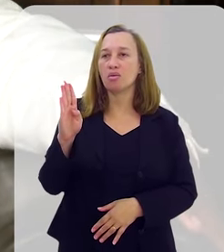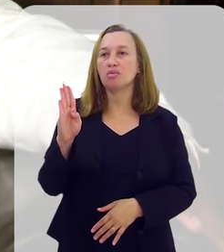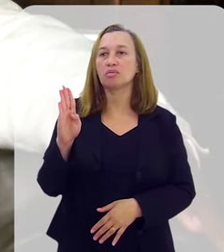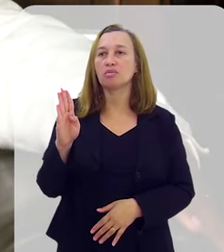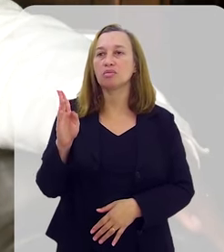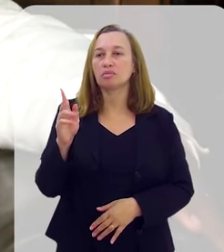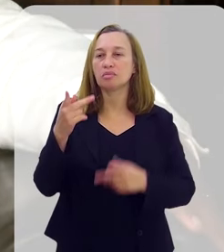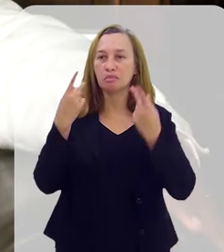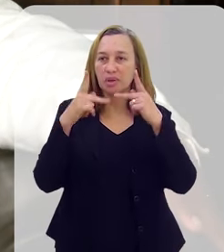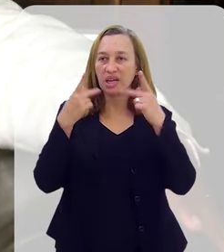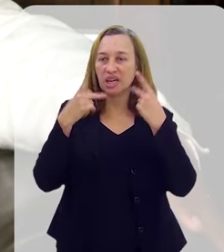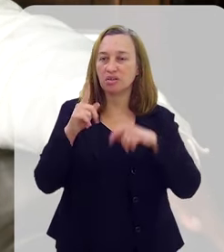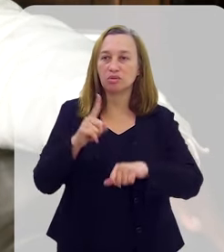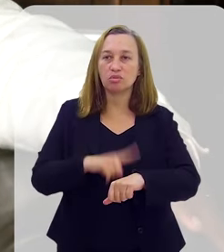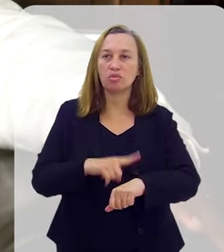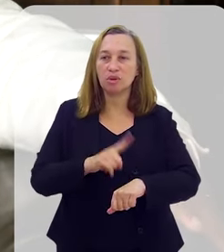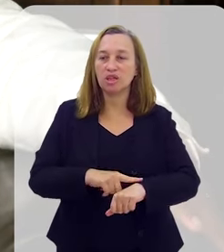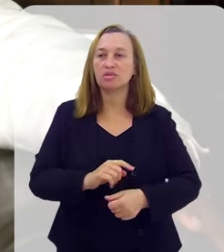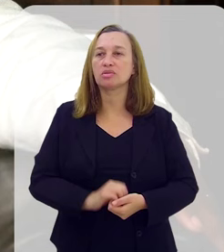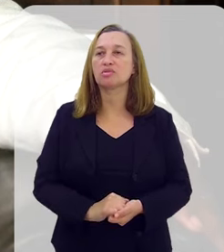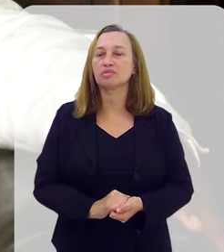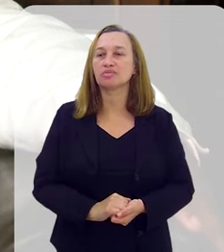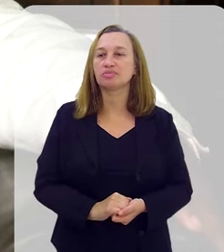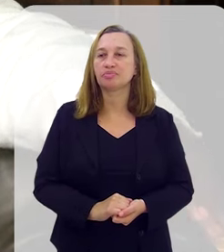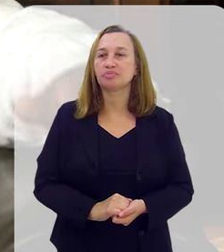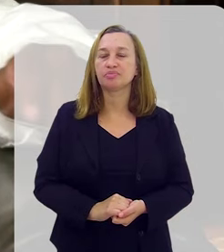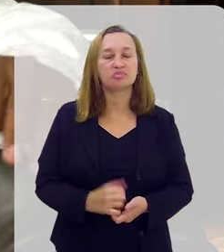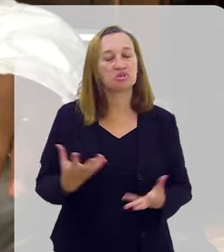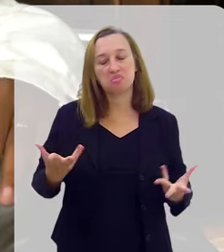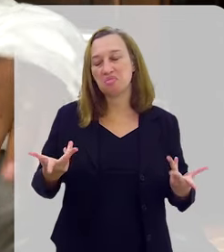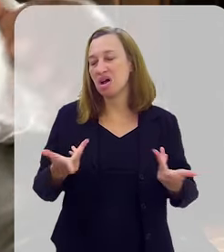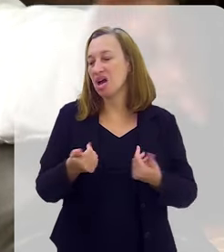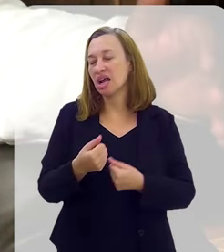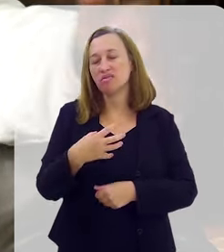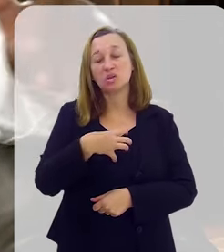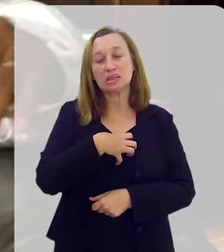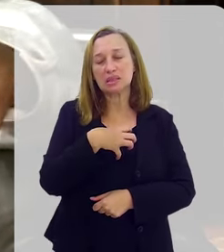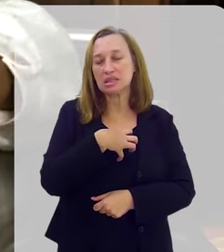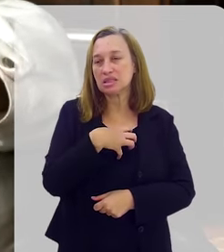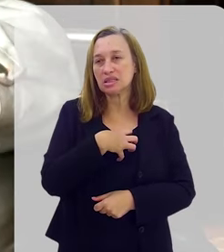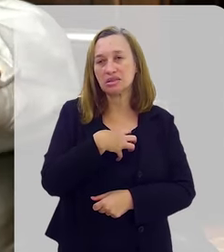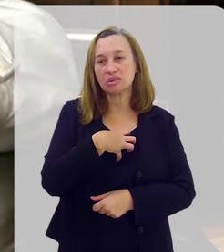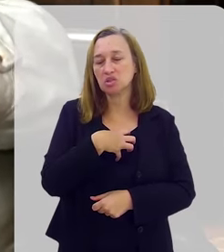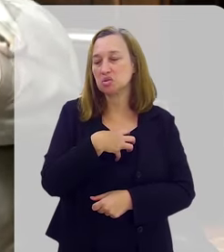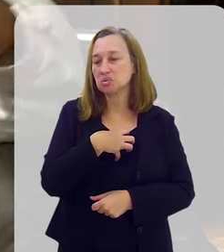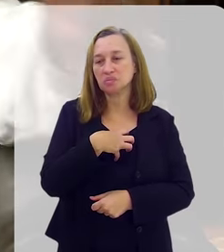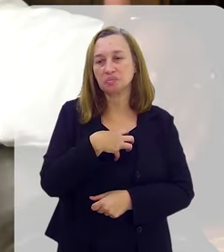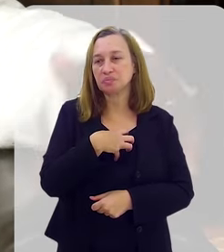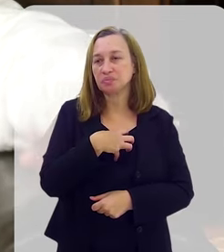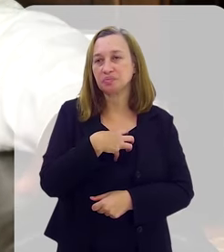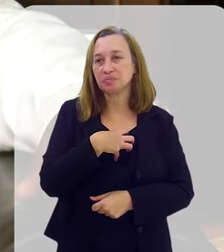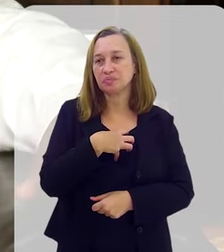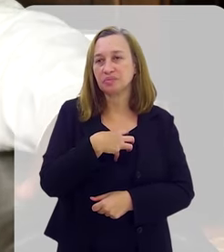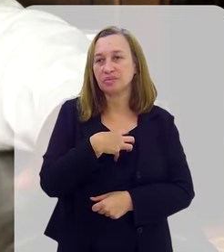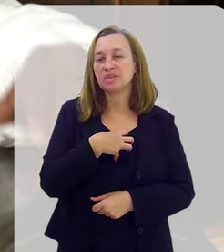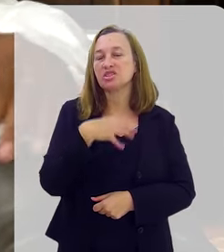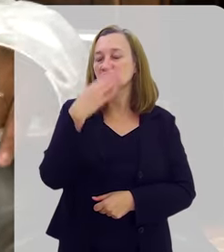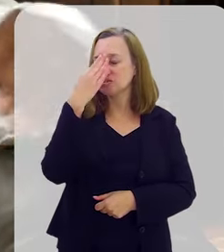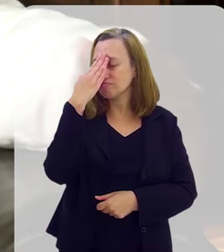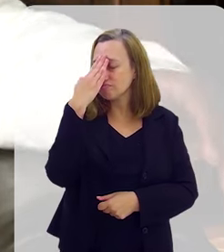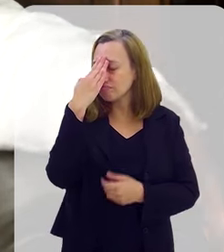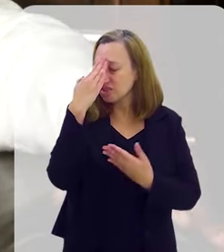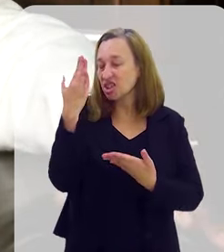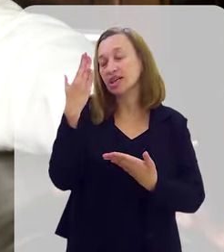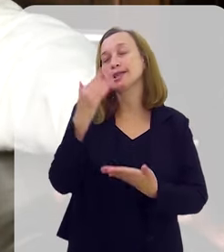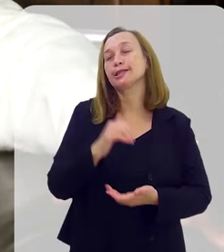dessa nação. E foi incrível, um sentimento de realização, um sentimento